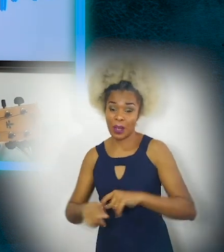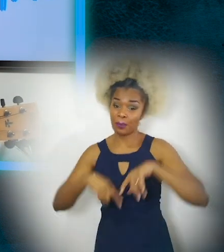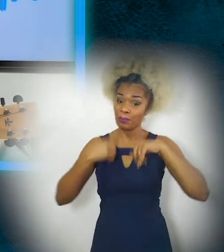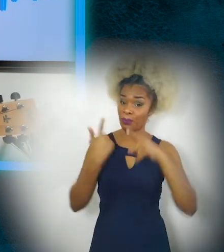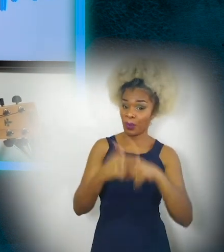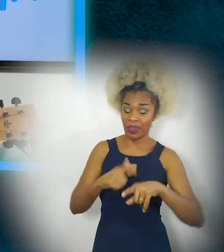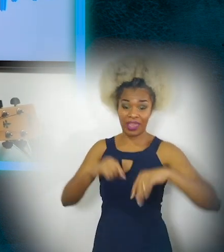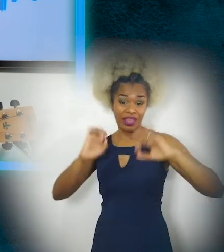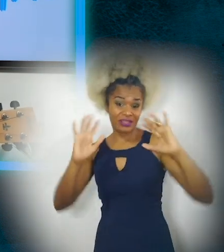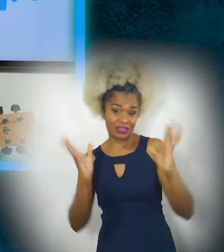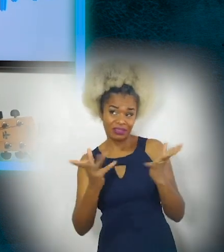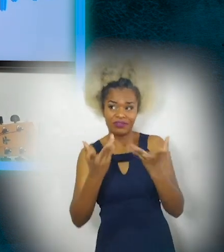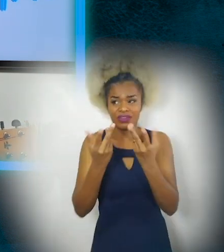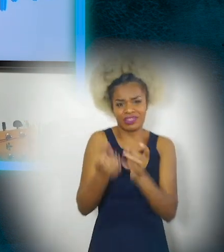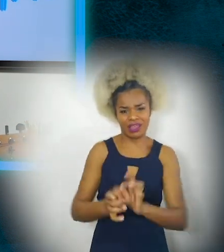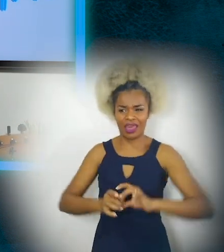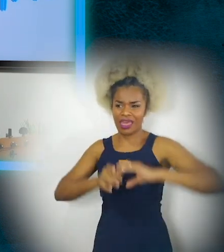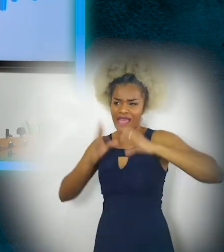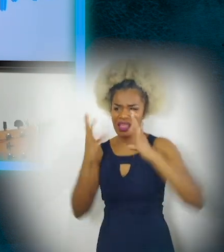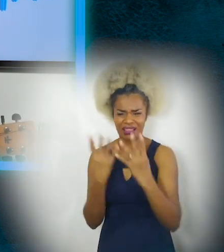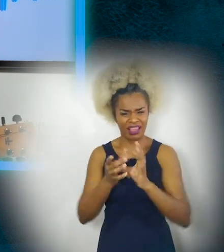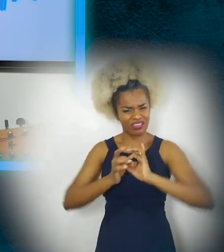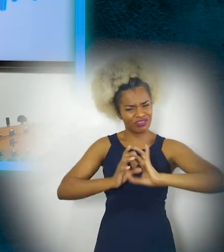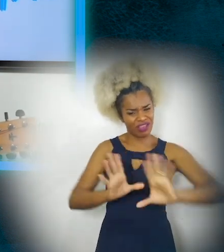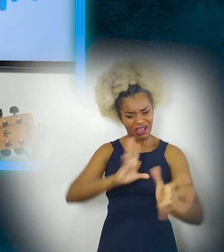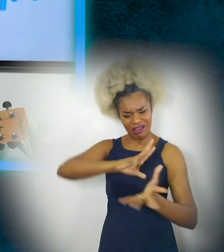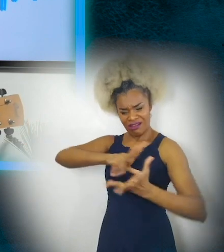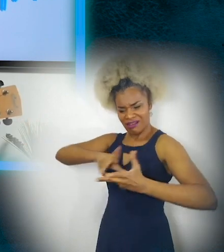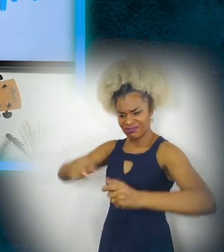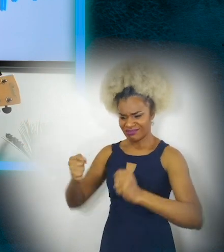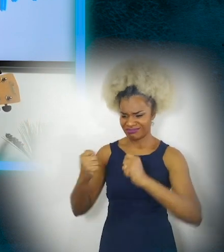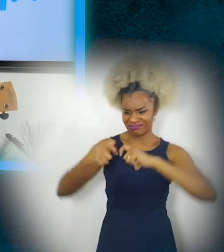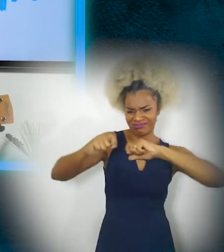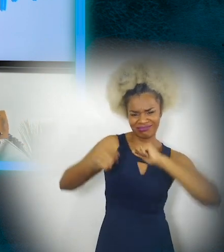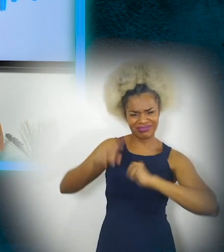Pois se você deixar que